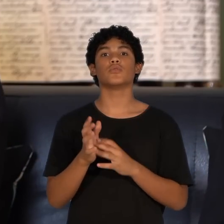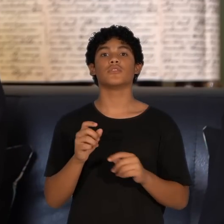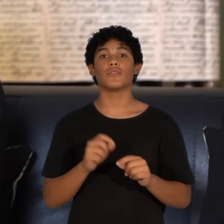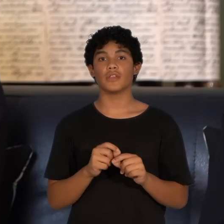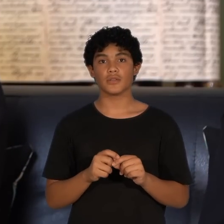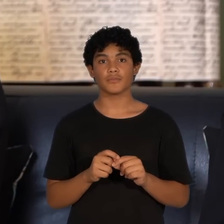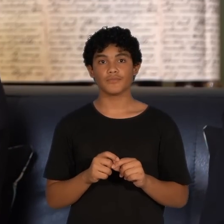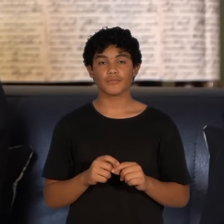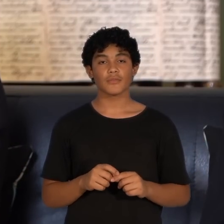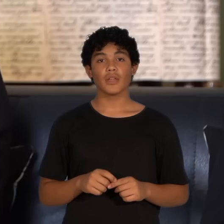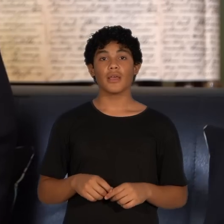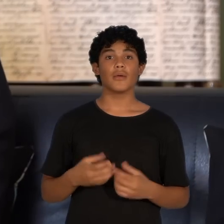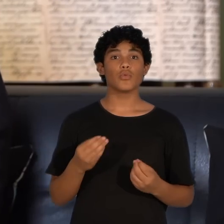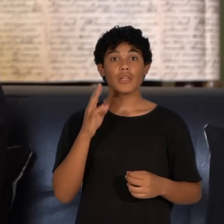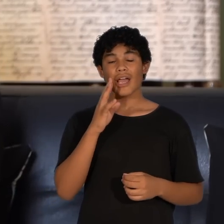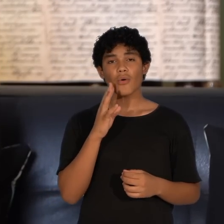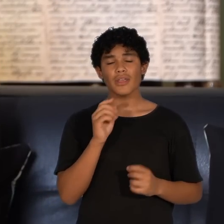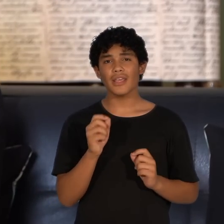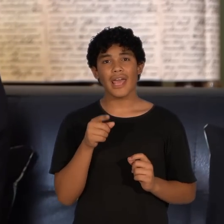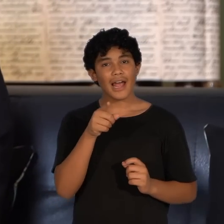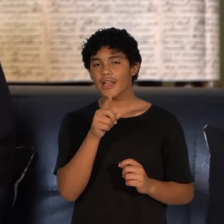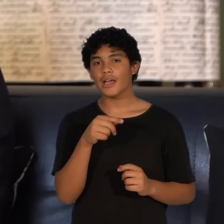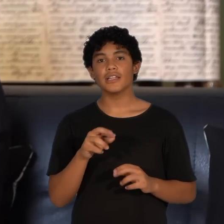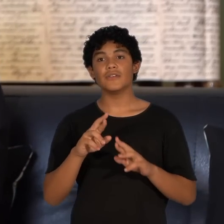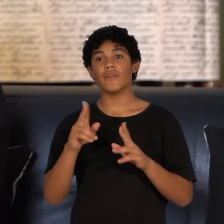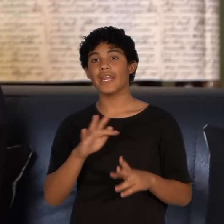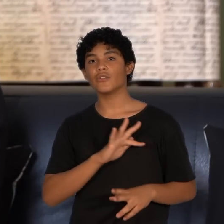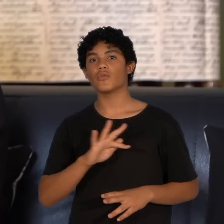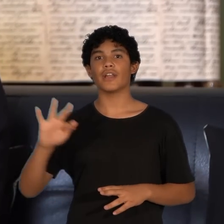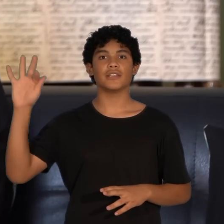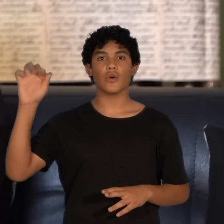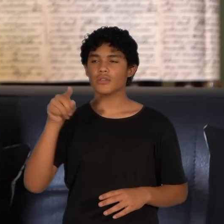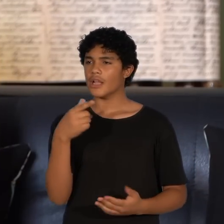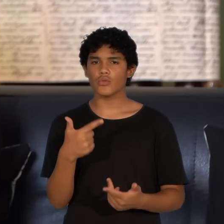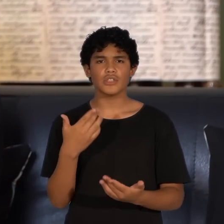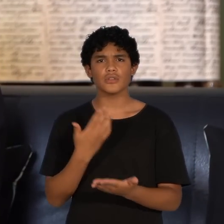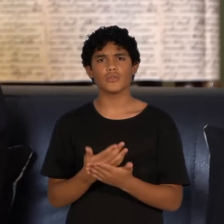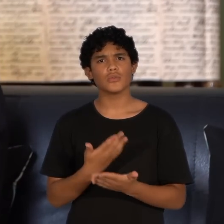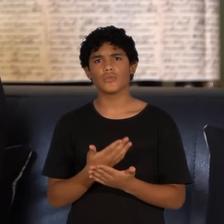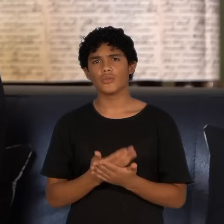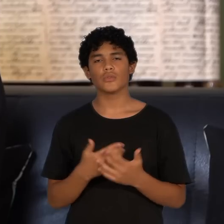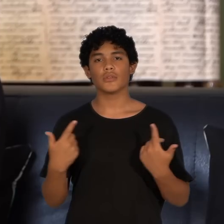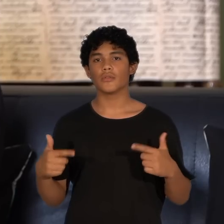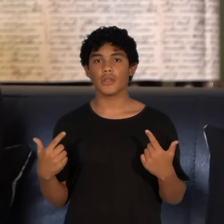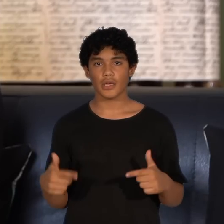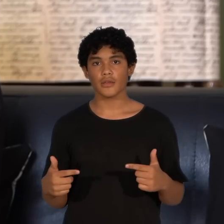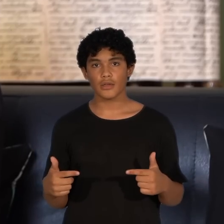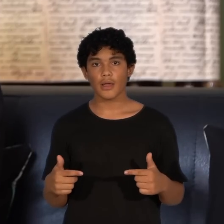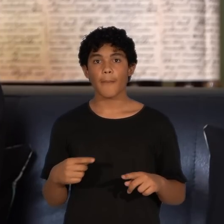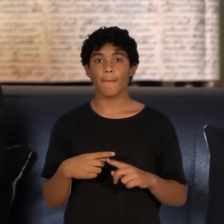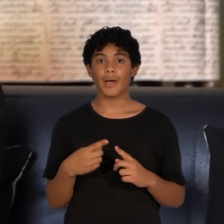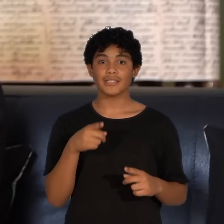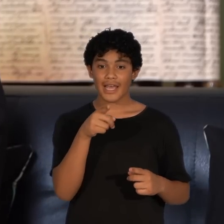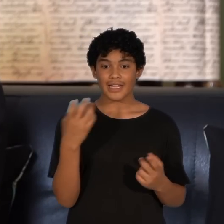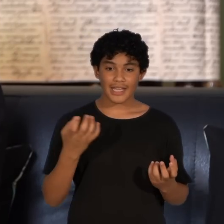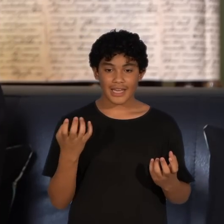feito. Interessante que ela não estudou igual os fariseus, os saduceus, ela não estudou a Bíblia um monte e tal, uma experiência que ela